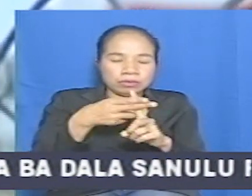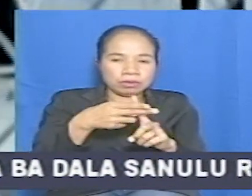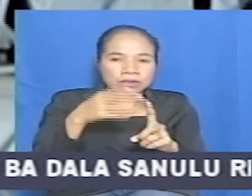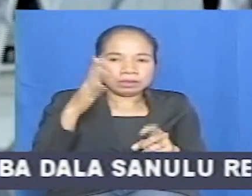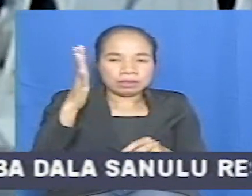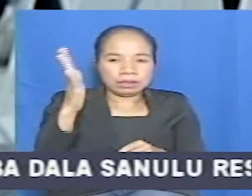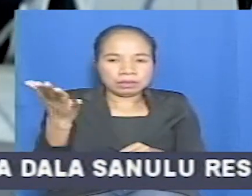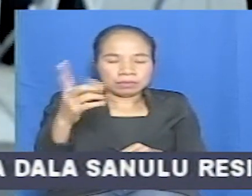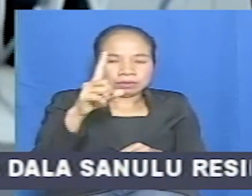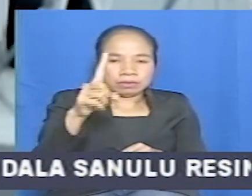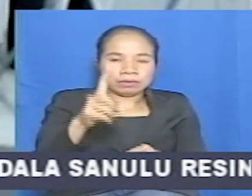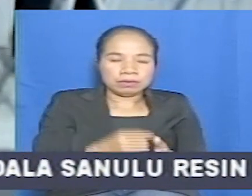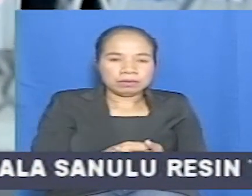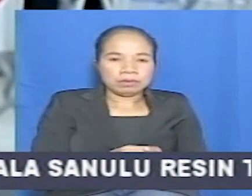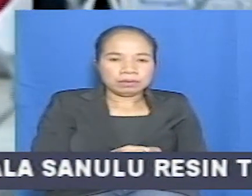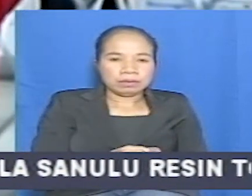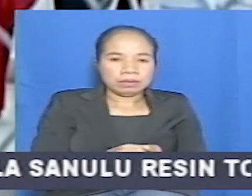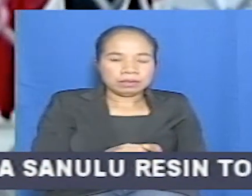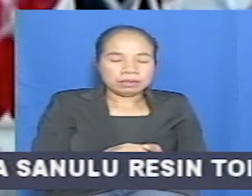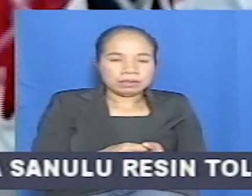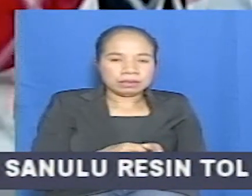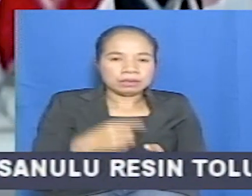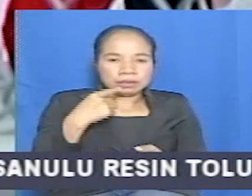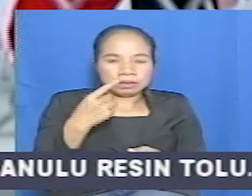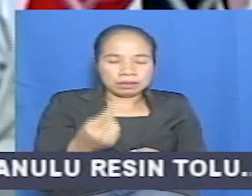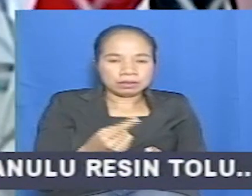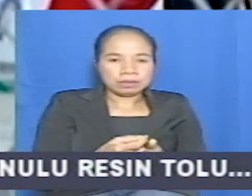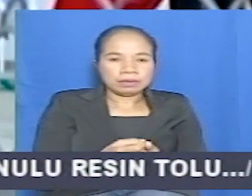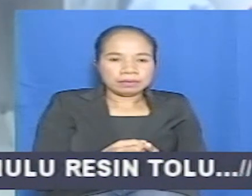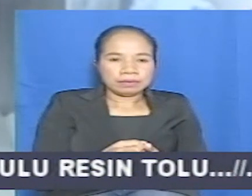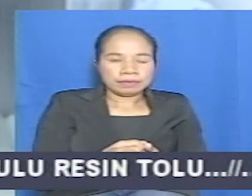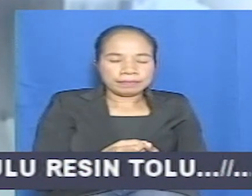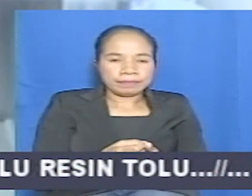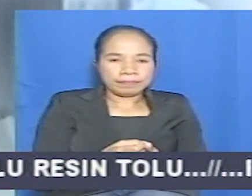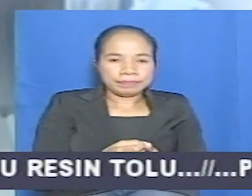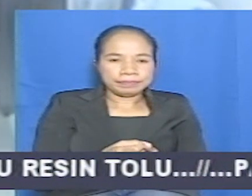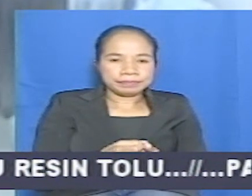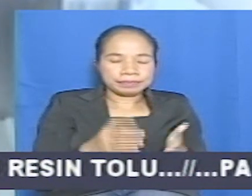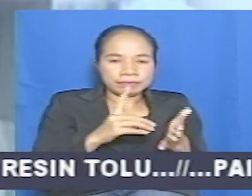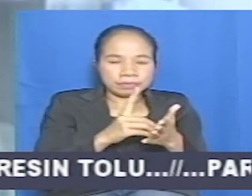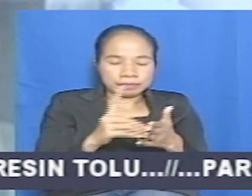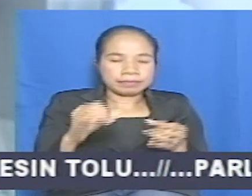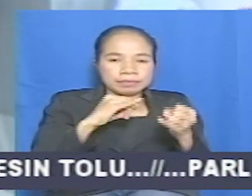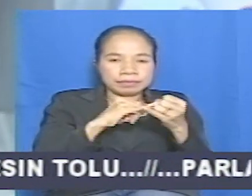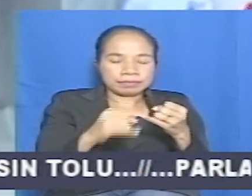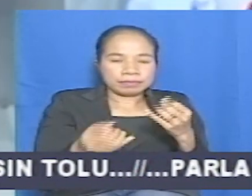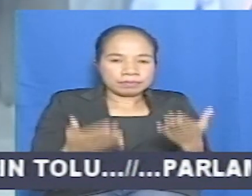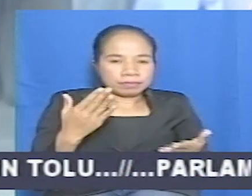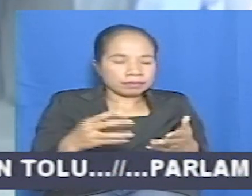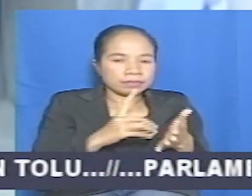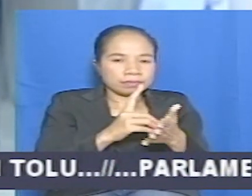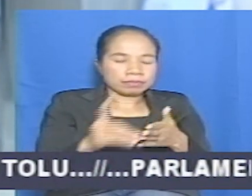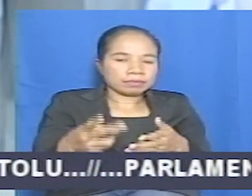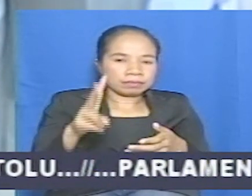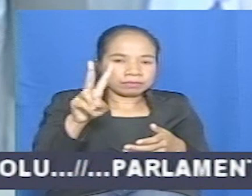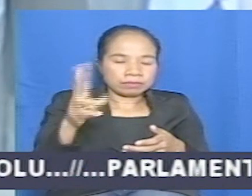Lima Nulo Racing Ida. Entidade Neemos relata aumento prevalência e a semana Ida Icus compara com a semana